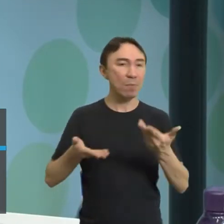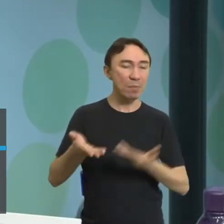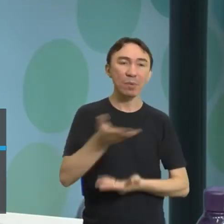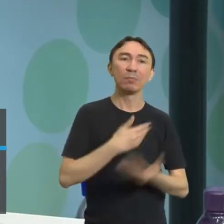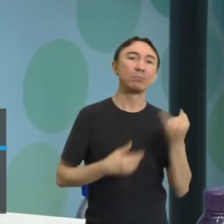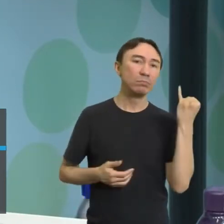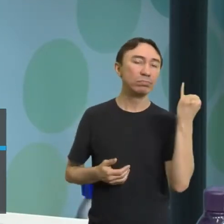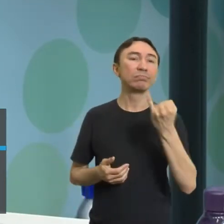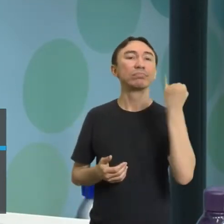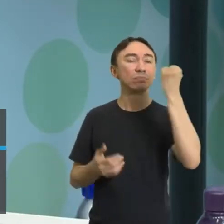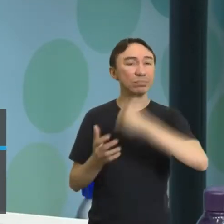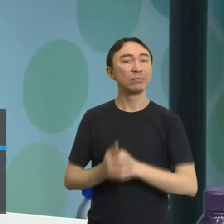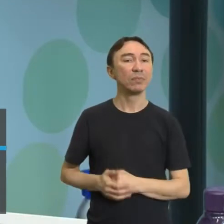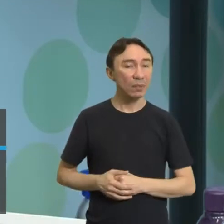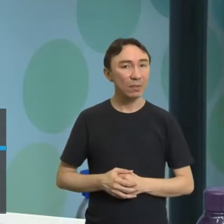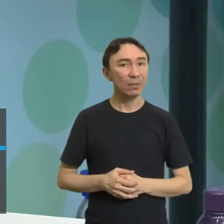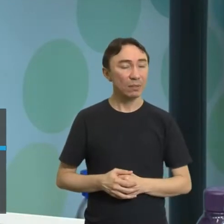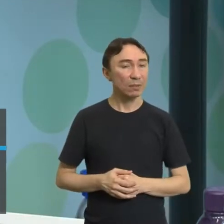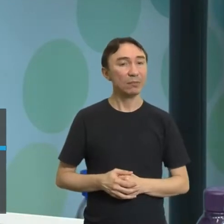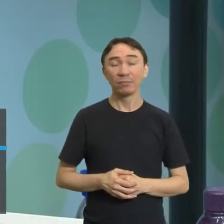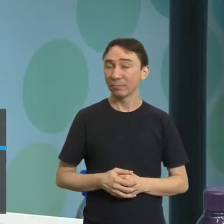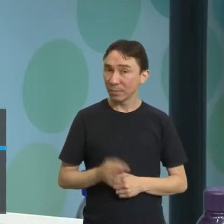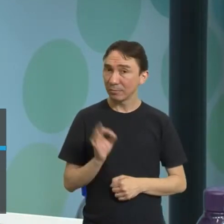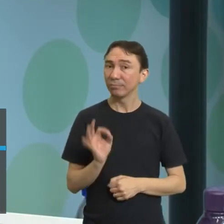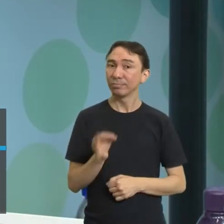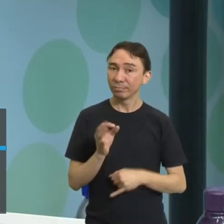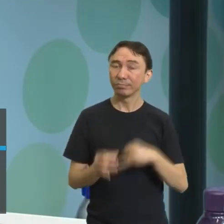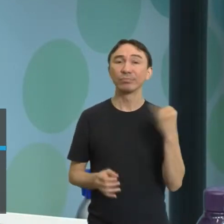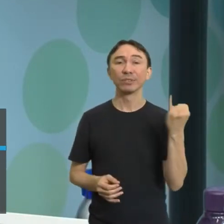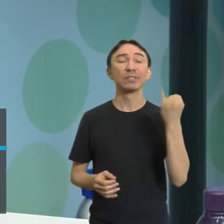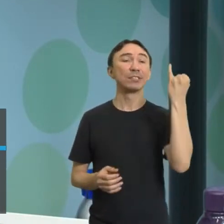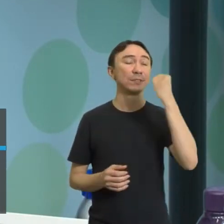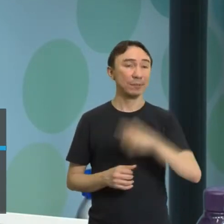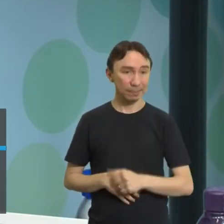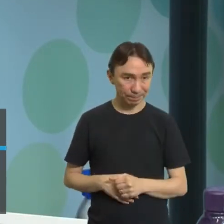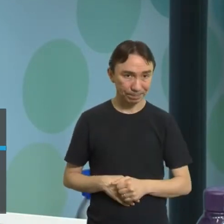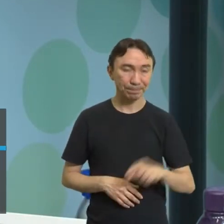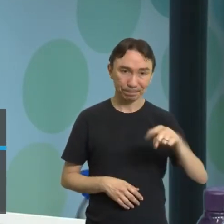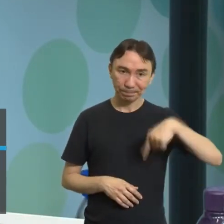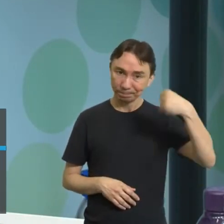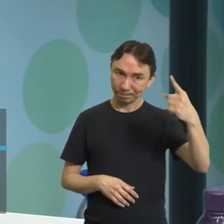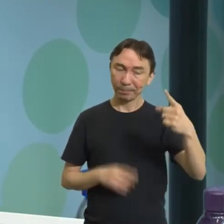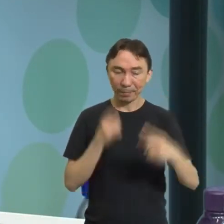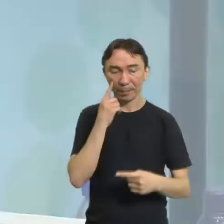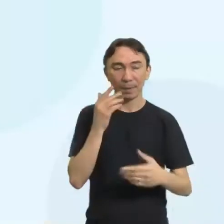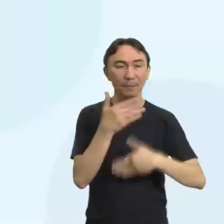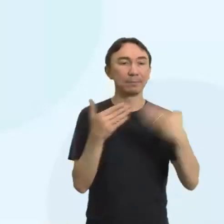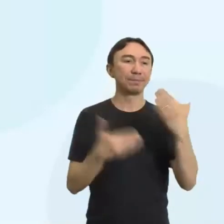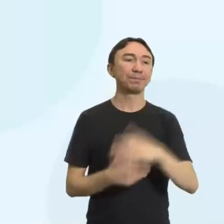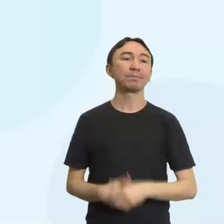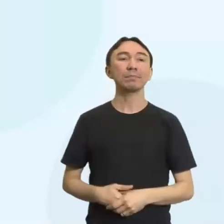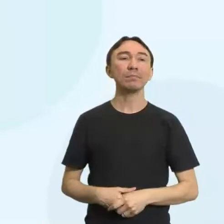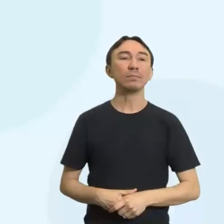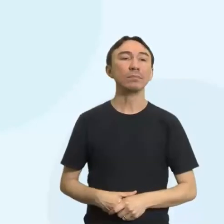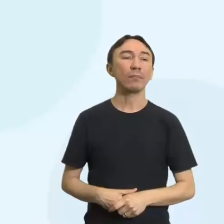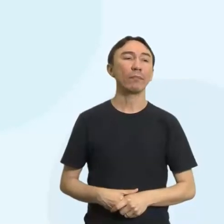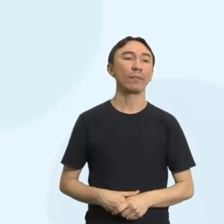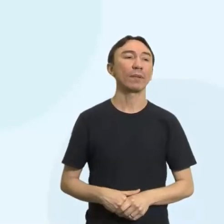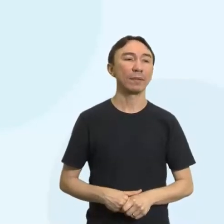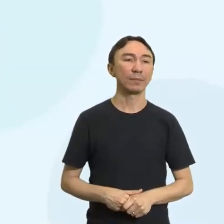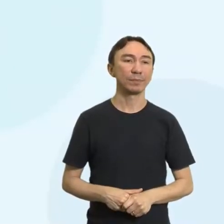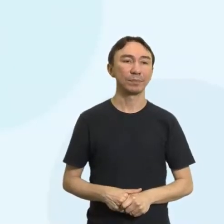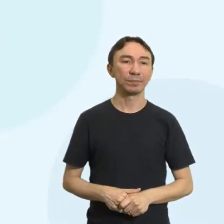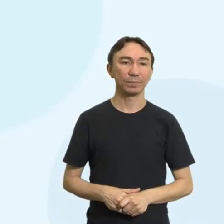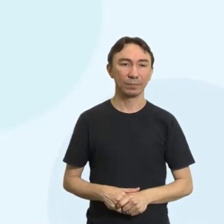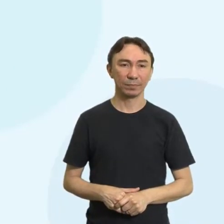momento compartilhado, de leitura compartilhada. Próximo slide na tela. Essa